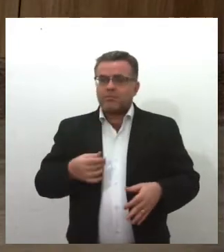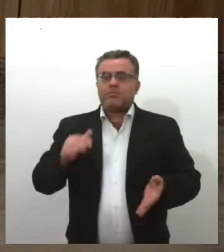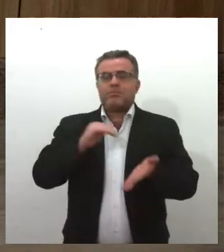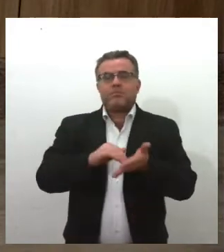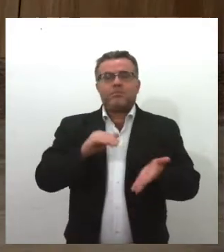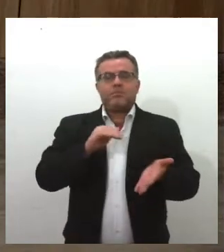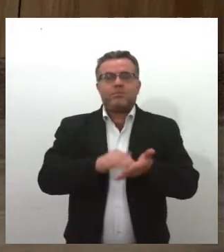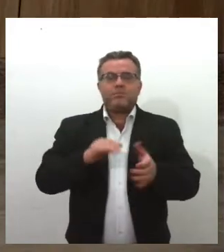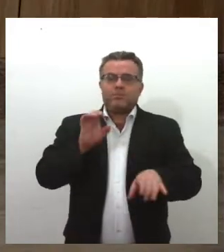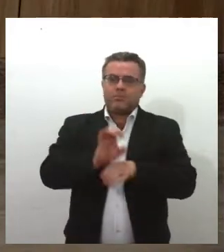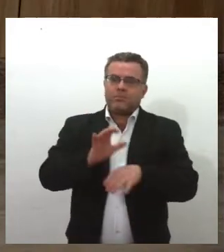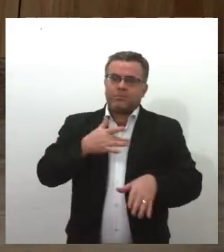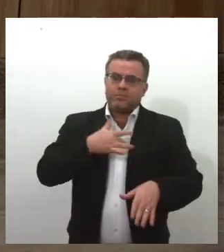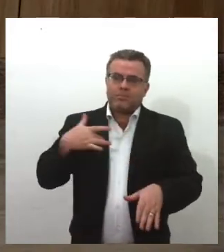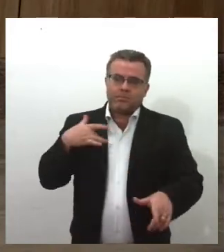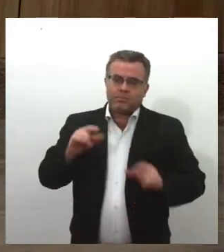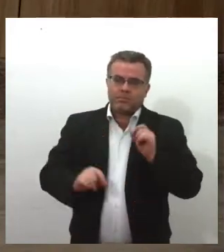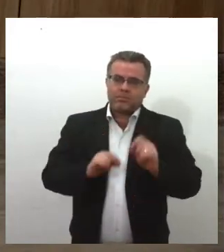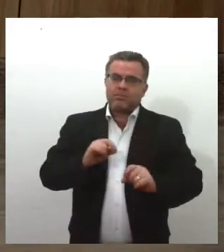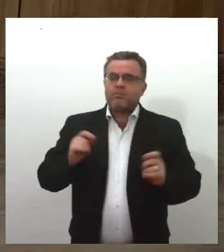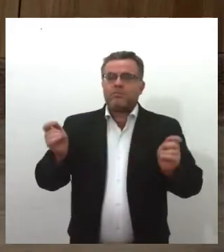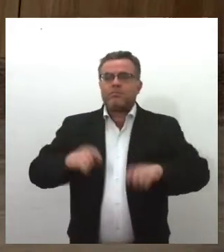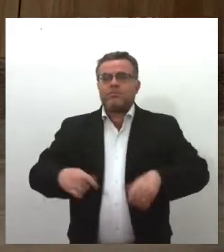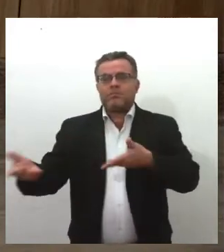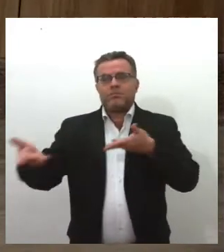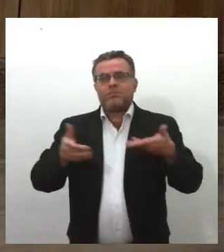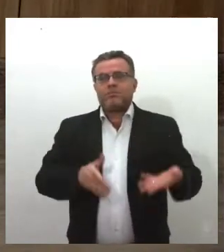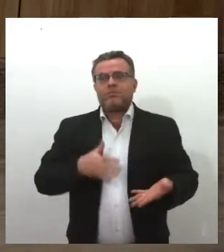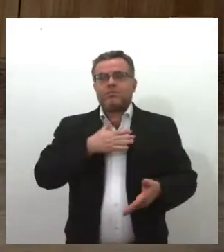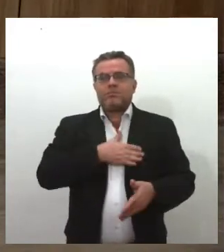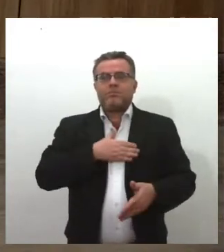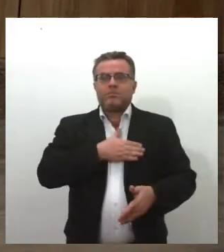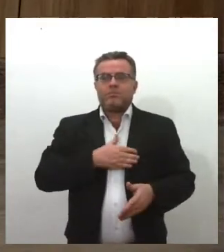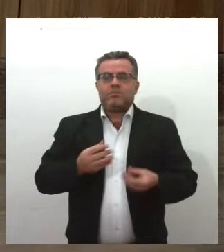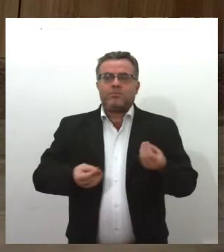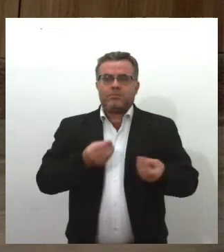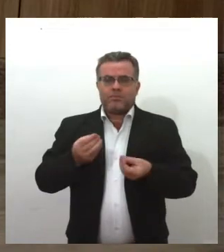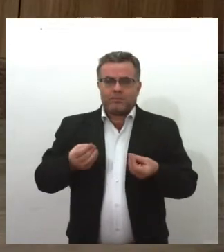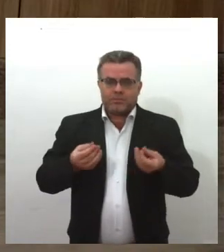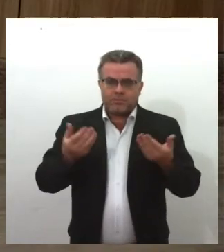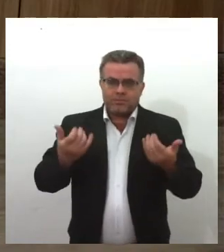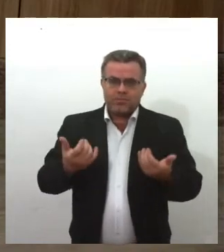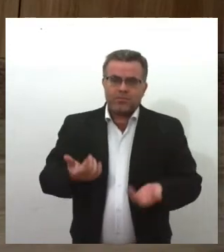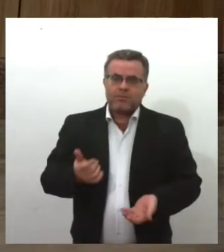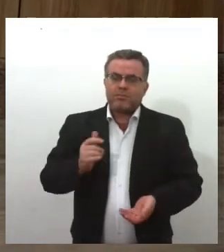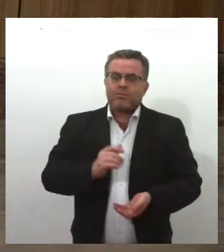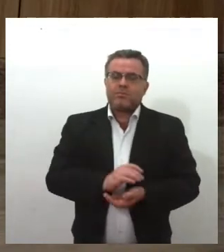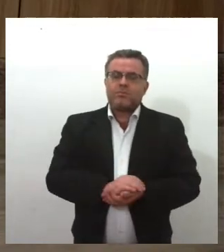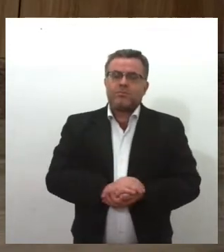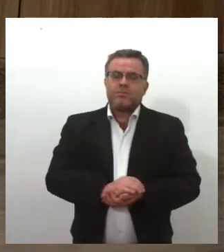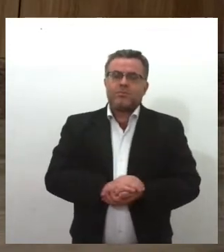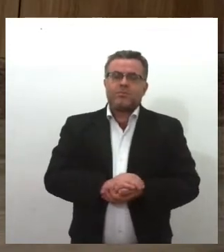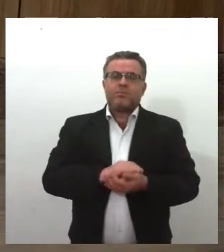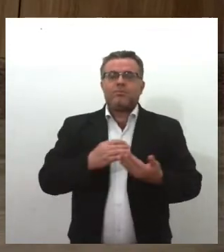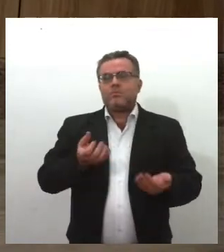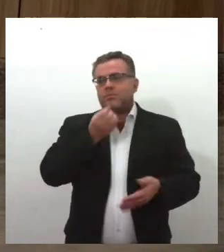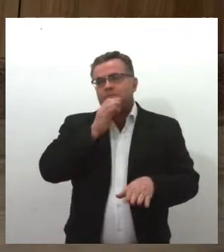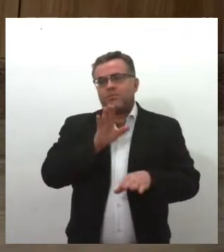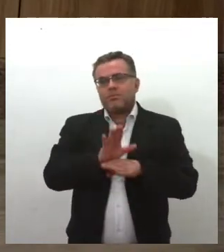Estadual de Saúde. Demétrio, seja muito bem-vindo ao Além da Pauta. É um prazer recebê-lo aqui. Boa